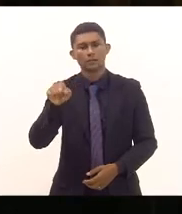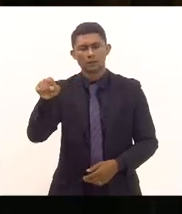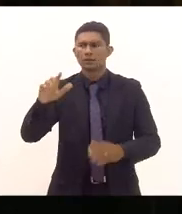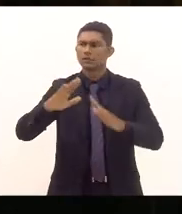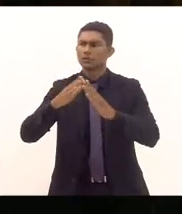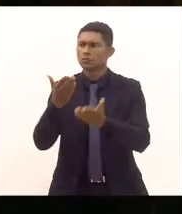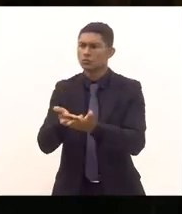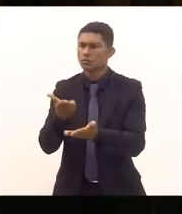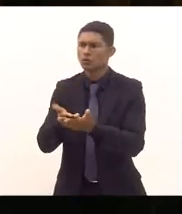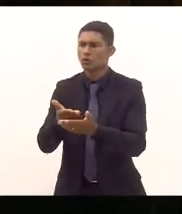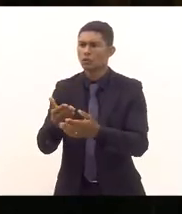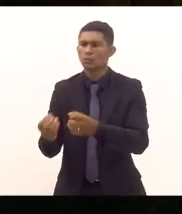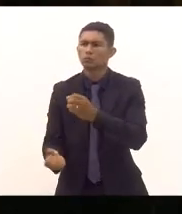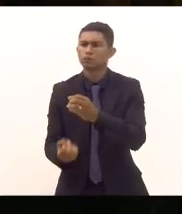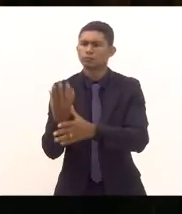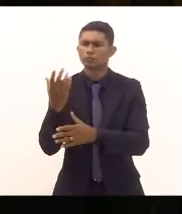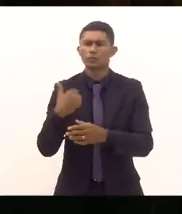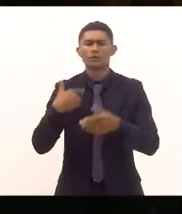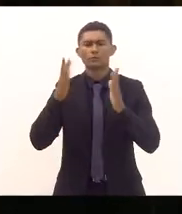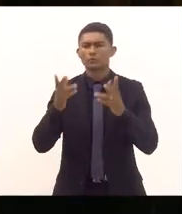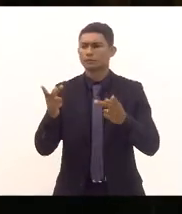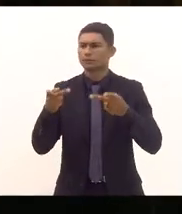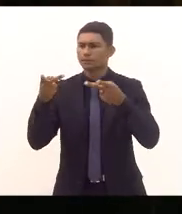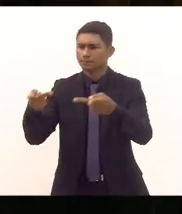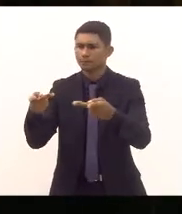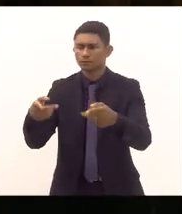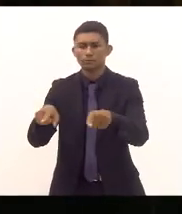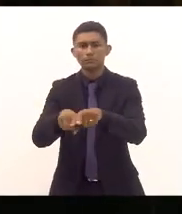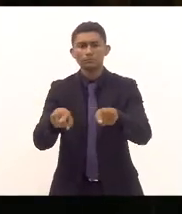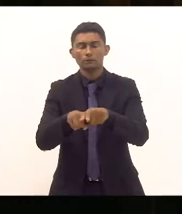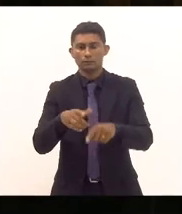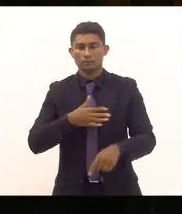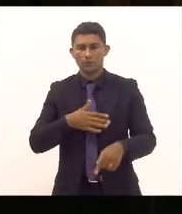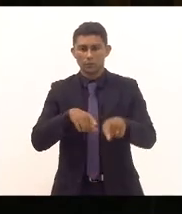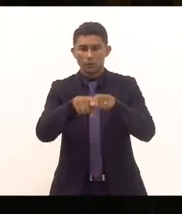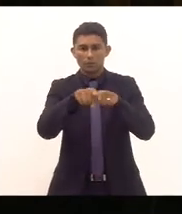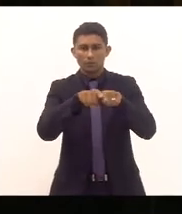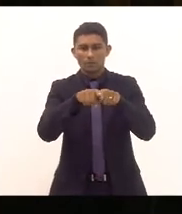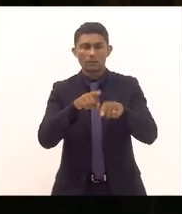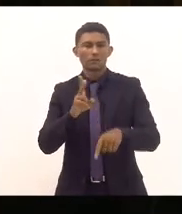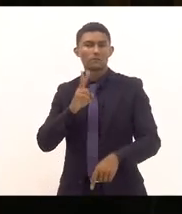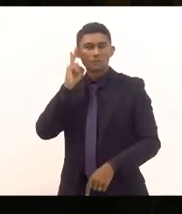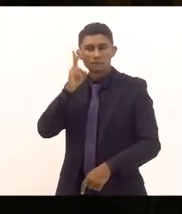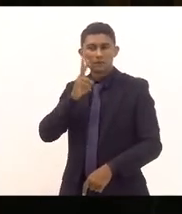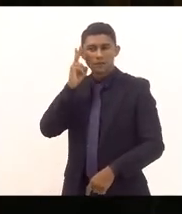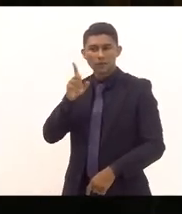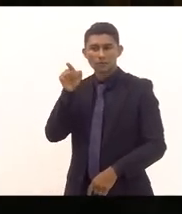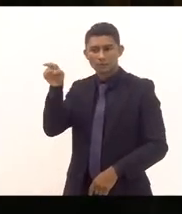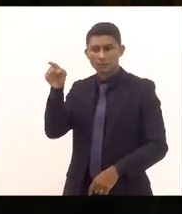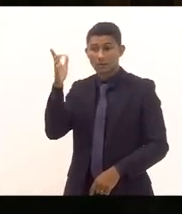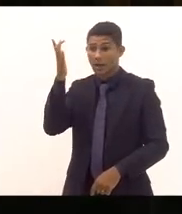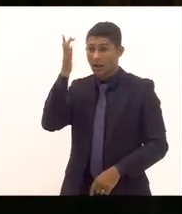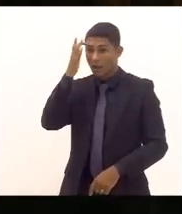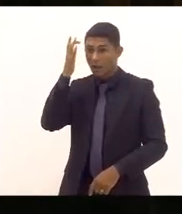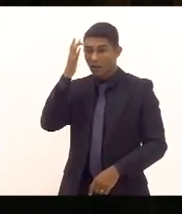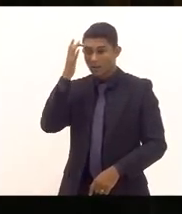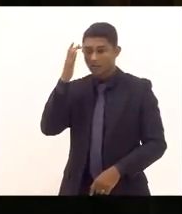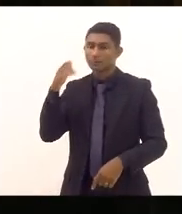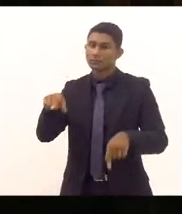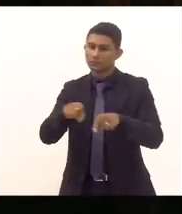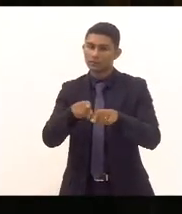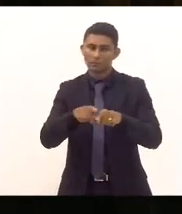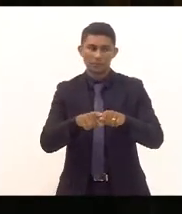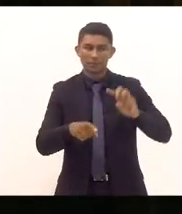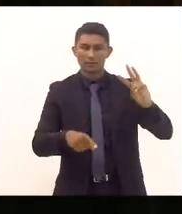estar algumas vezes e não é ainda no mandato de vereador e que eu tenho convicção que Voltaremos juntos lá com o vereador Chagas